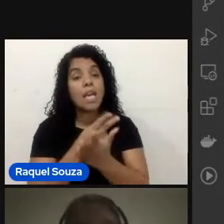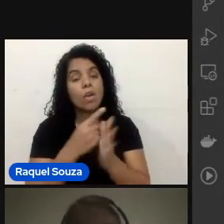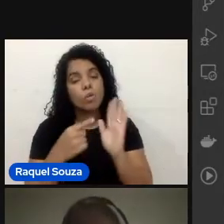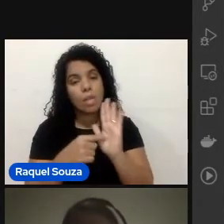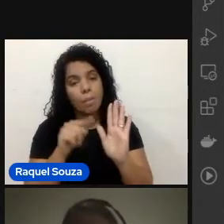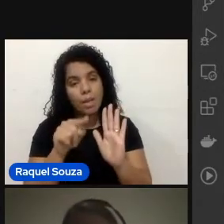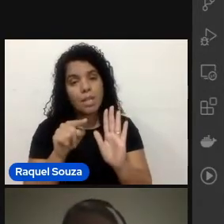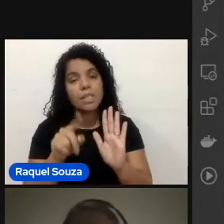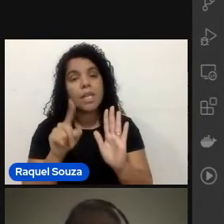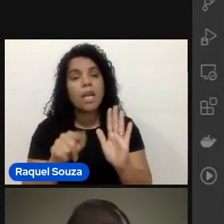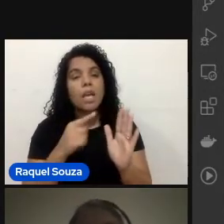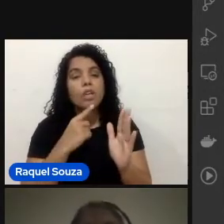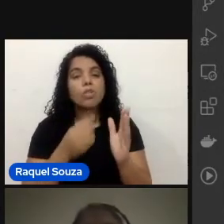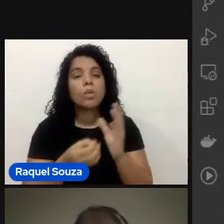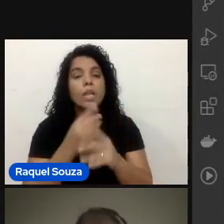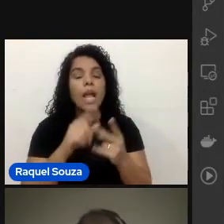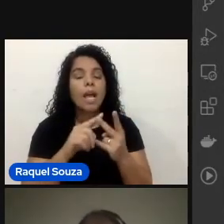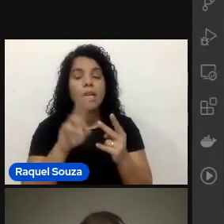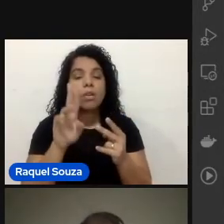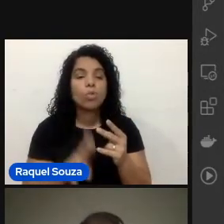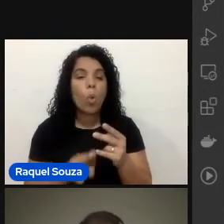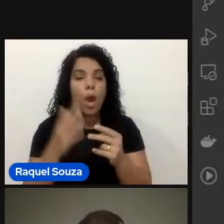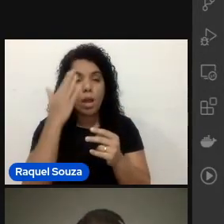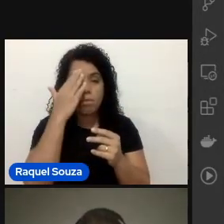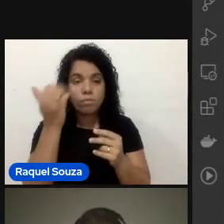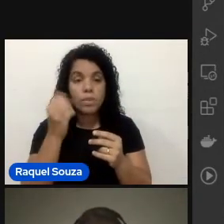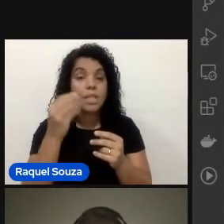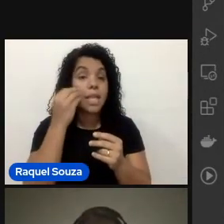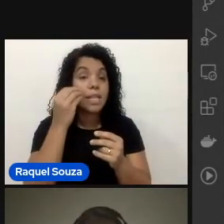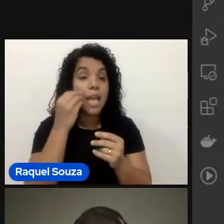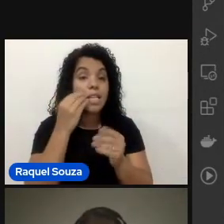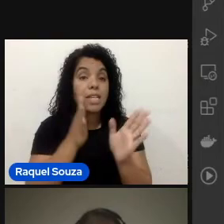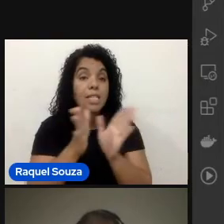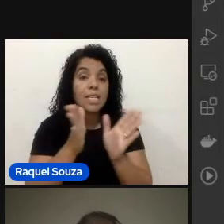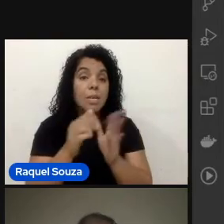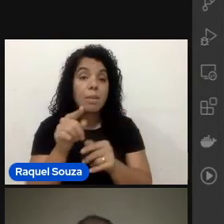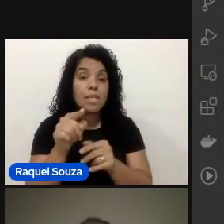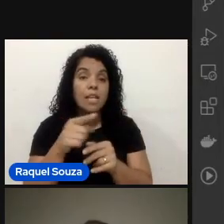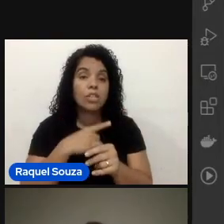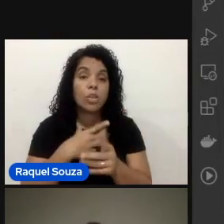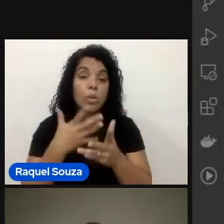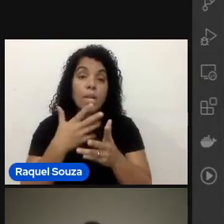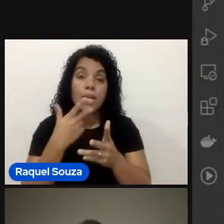criar usuário com sucesso, e tem um teste de acessibilidade aqui, que é o que eu queria abordar.